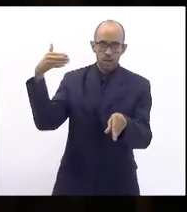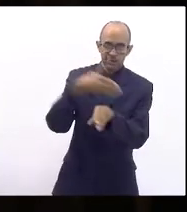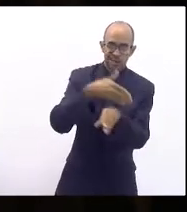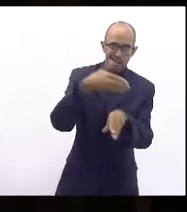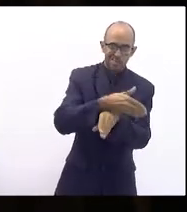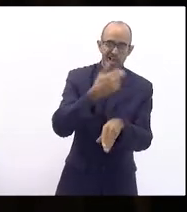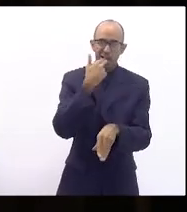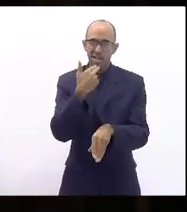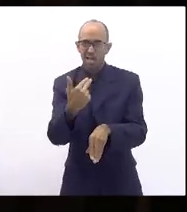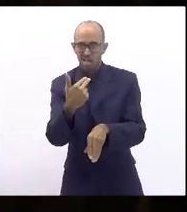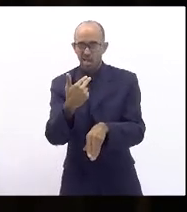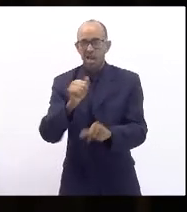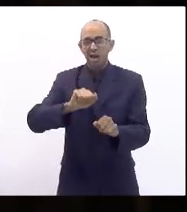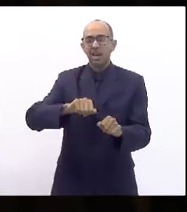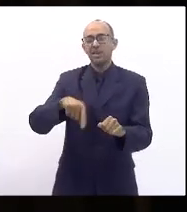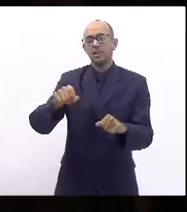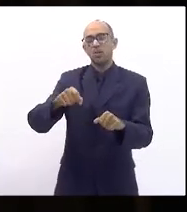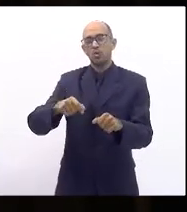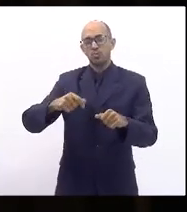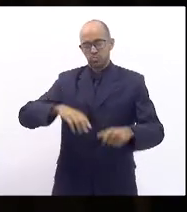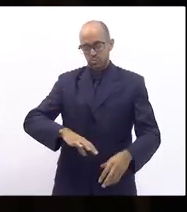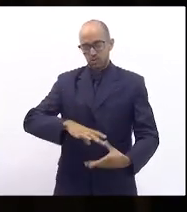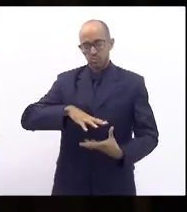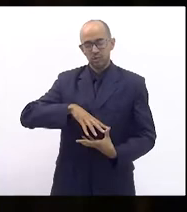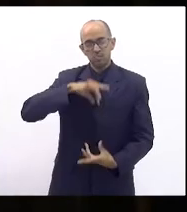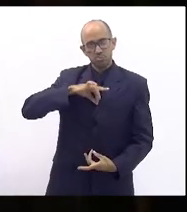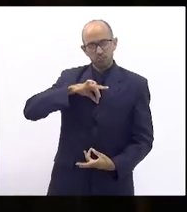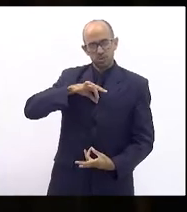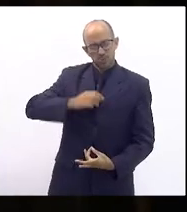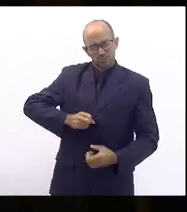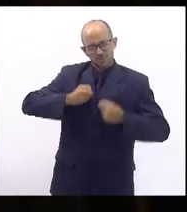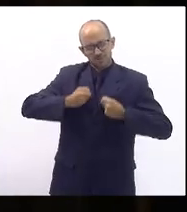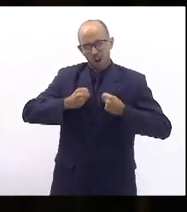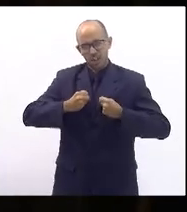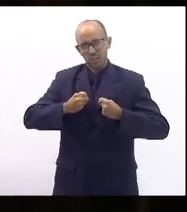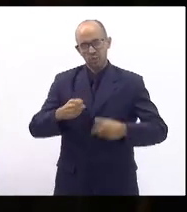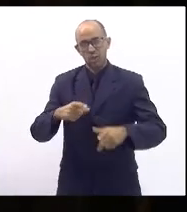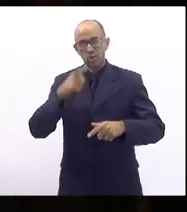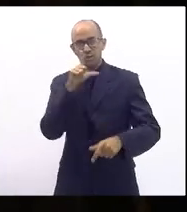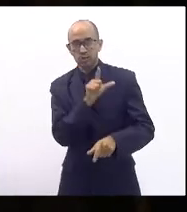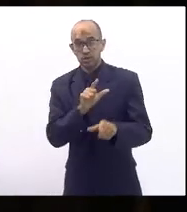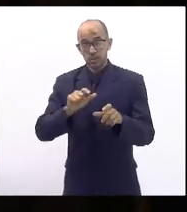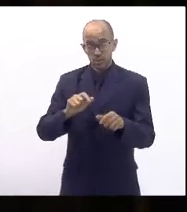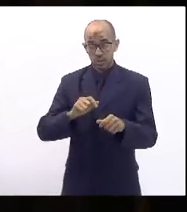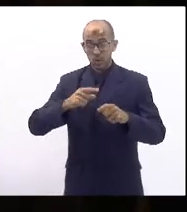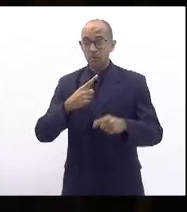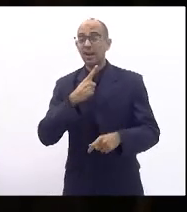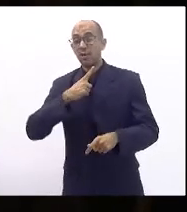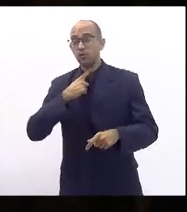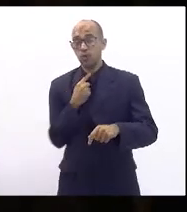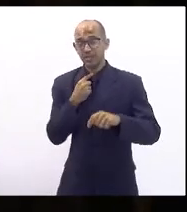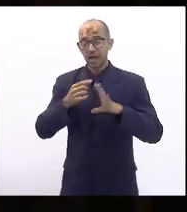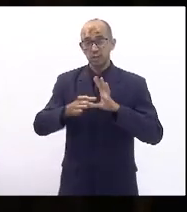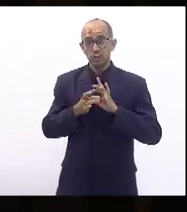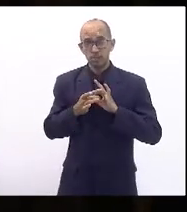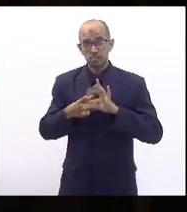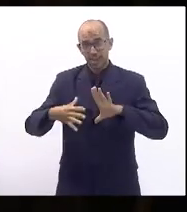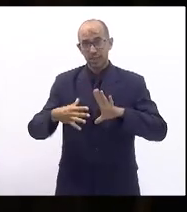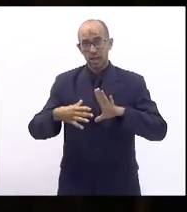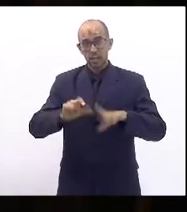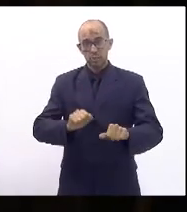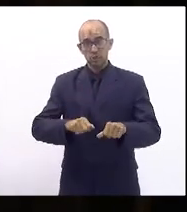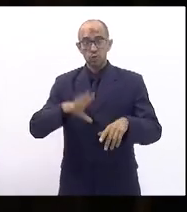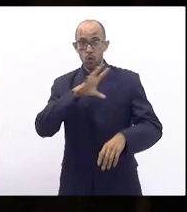inteligência coragem espírito aguerrido de gor souberam concretizar os anseios de liberdade e o amor incondicional a